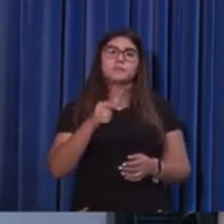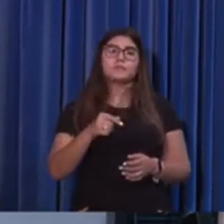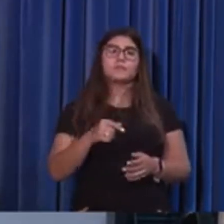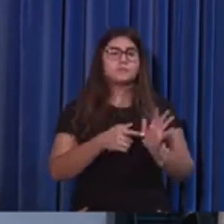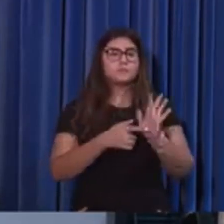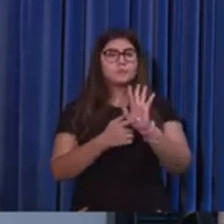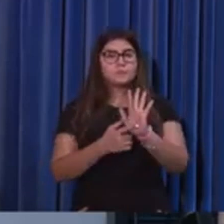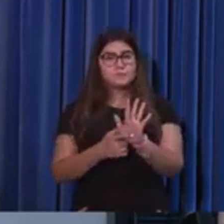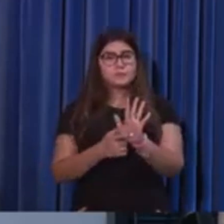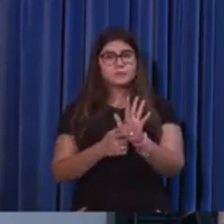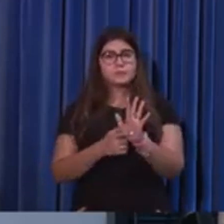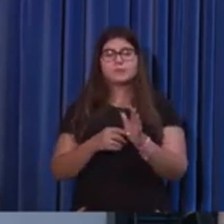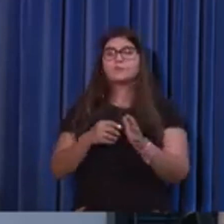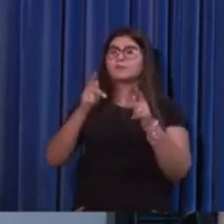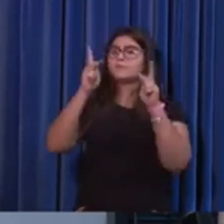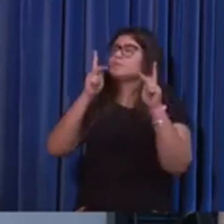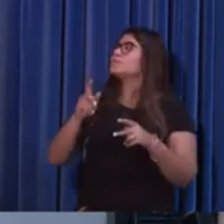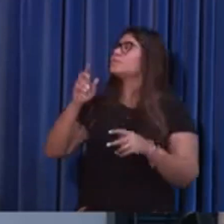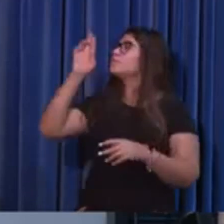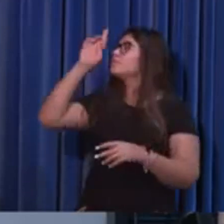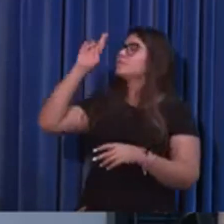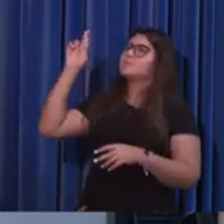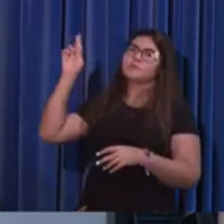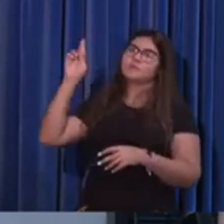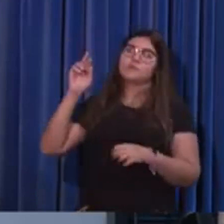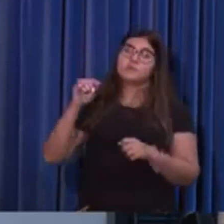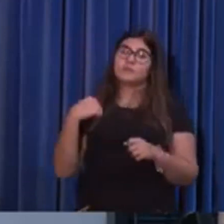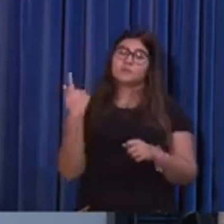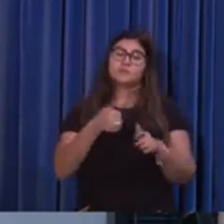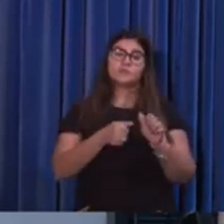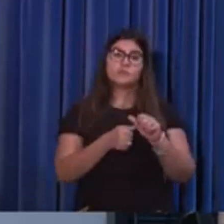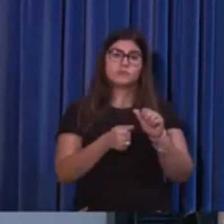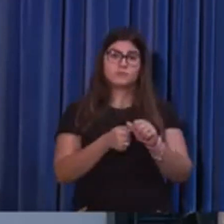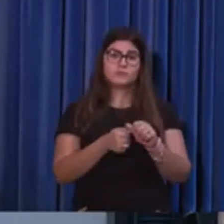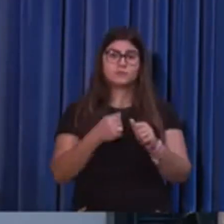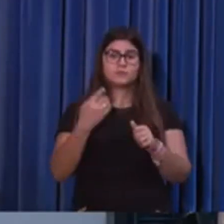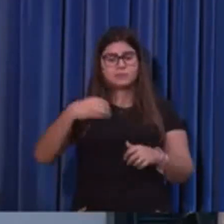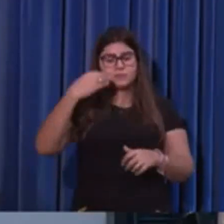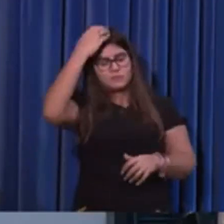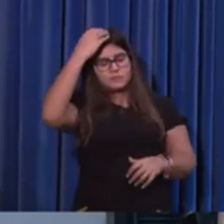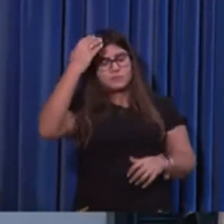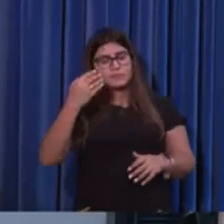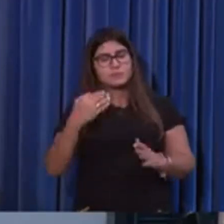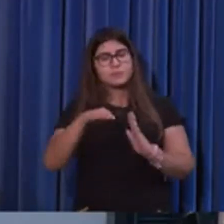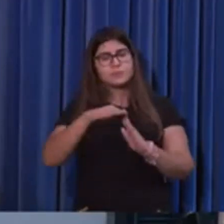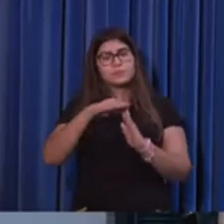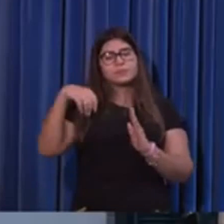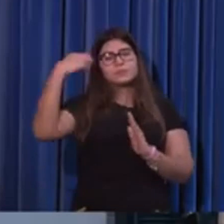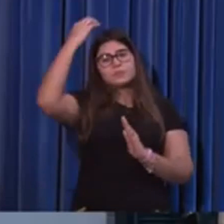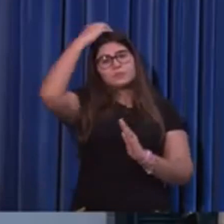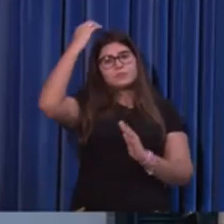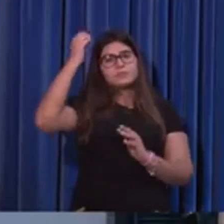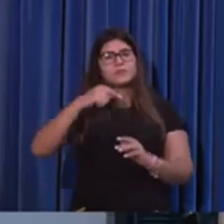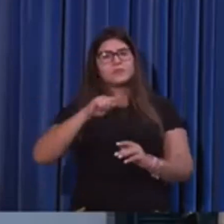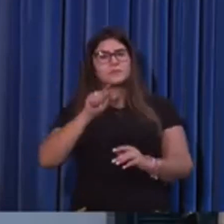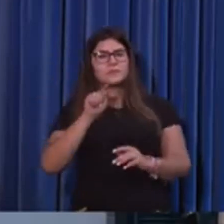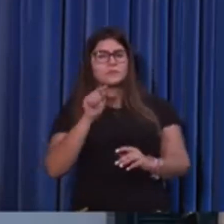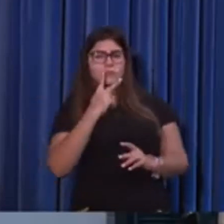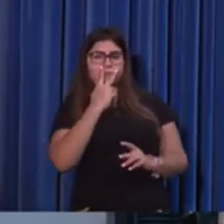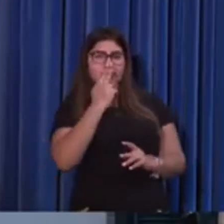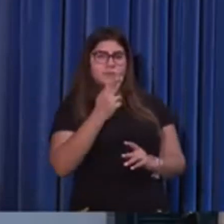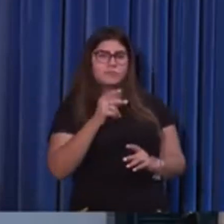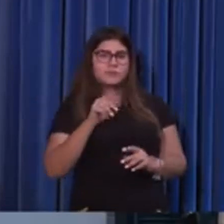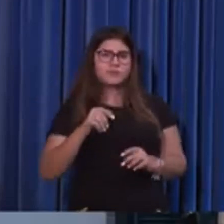contas diante do Senhor dos Senhores, do Rei dos Reis. Você acha que aquilo que nós